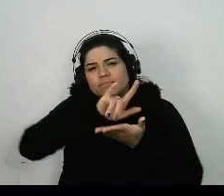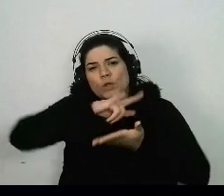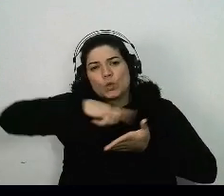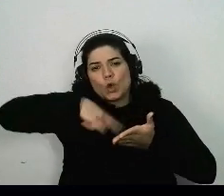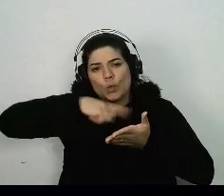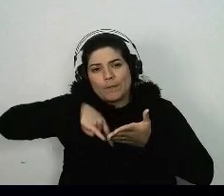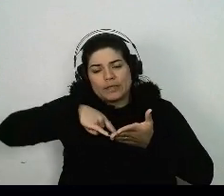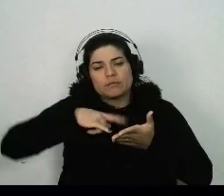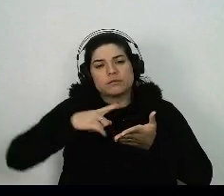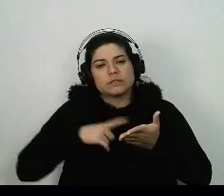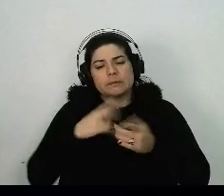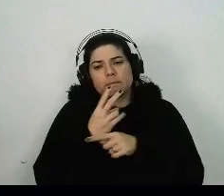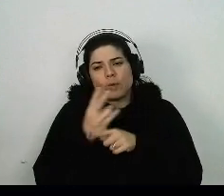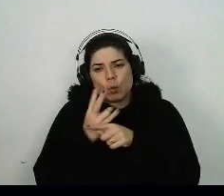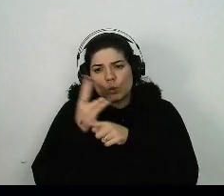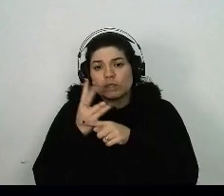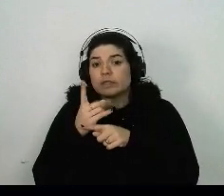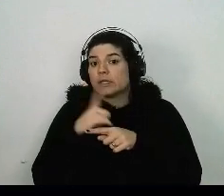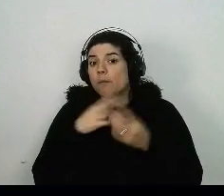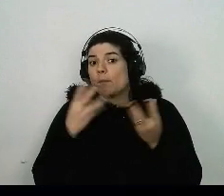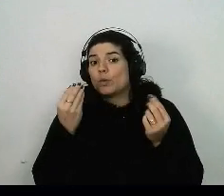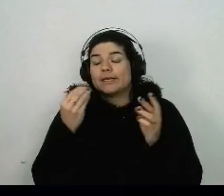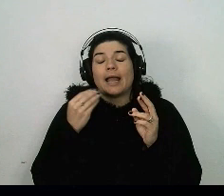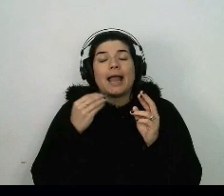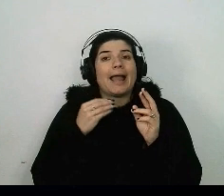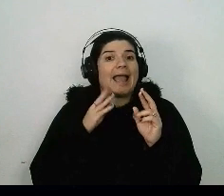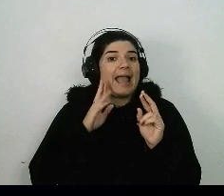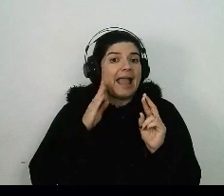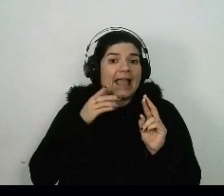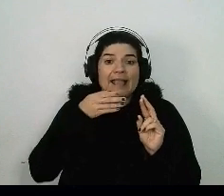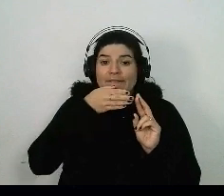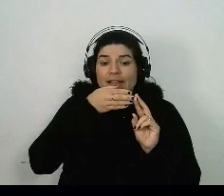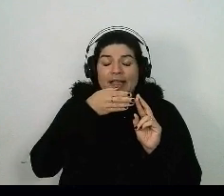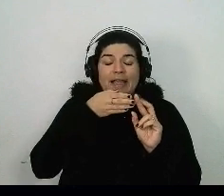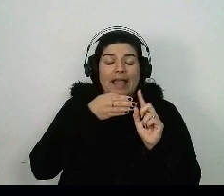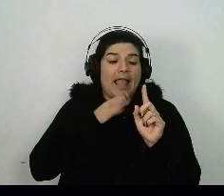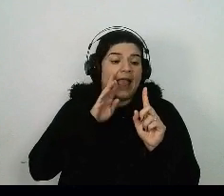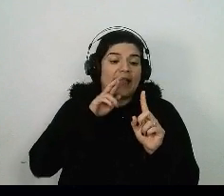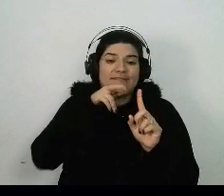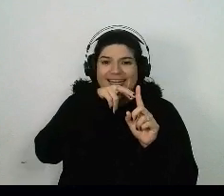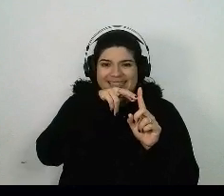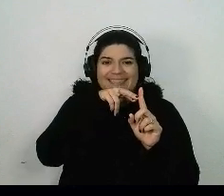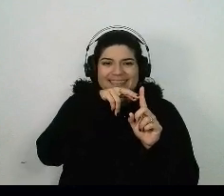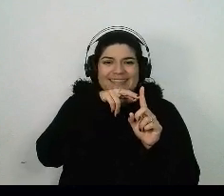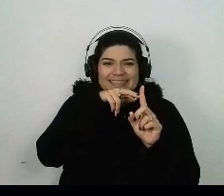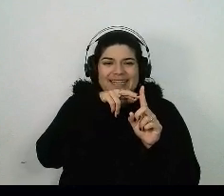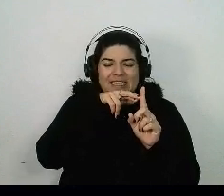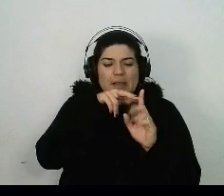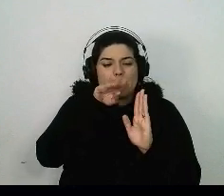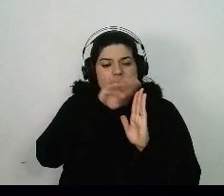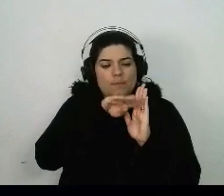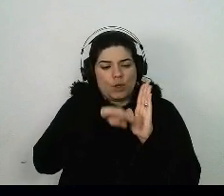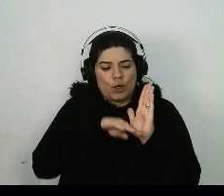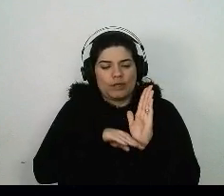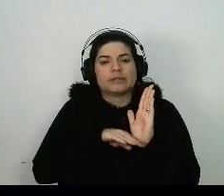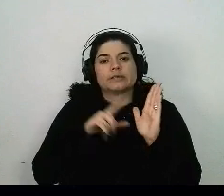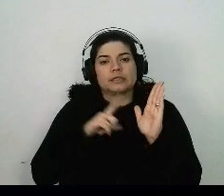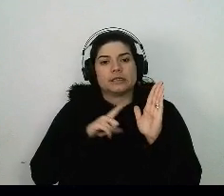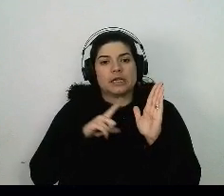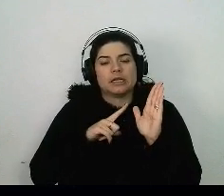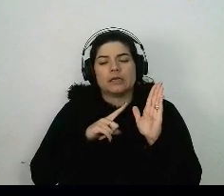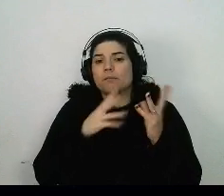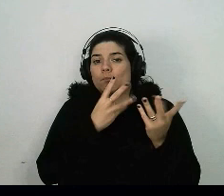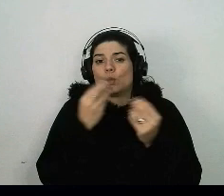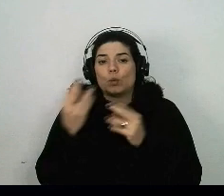Então, a gente tem, assim, bastante referência bibliográfica aqui. Eu não sei se essa apresentação depois é compartilhada com todo mundo, mas, assim, aqui tem muitas